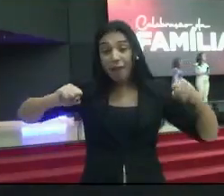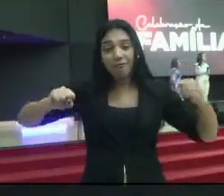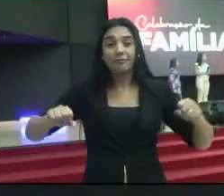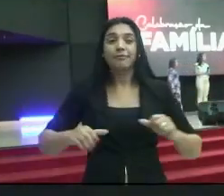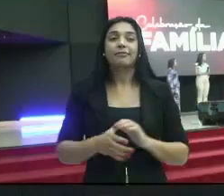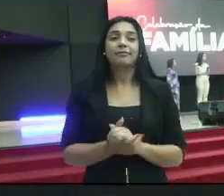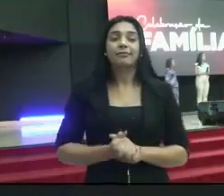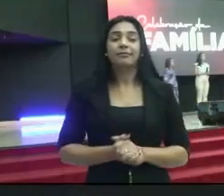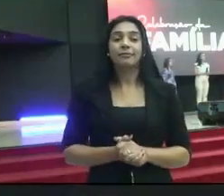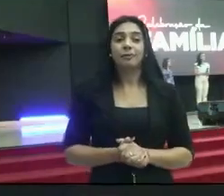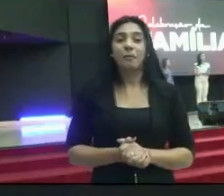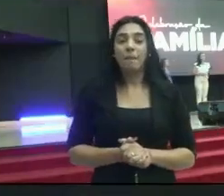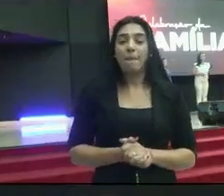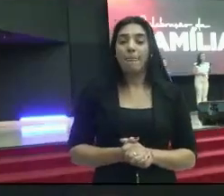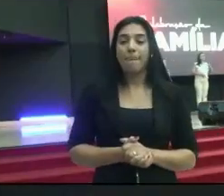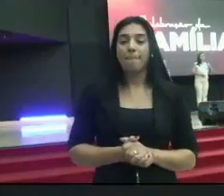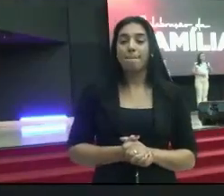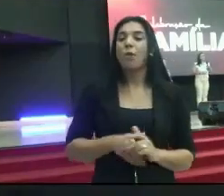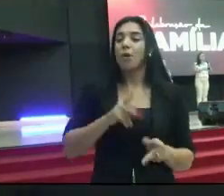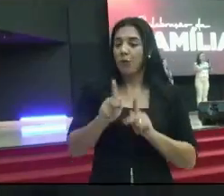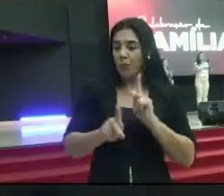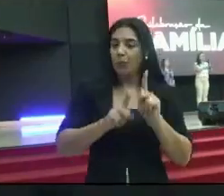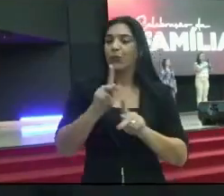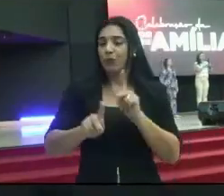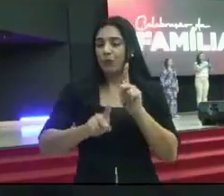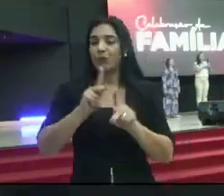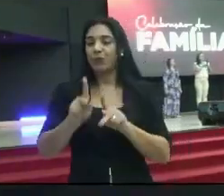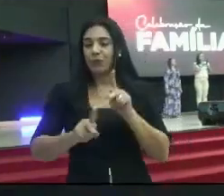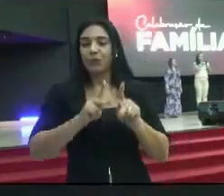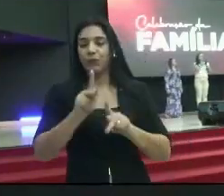grandiosas por este povo.